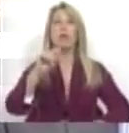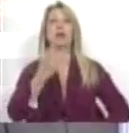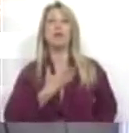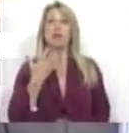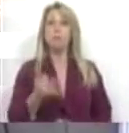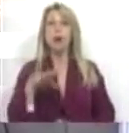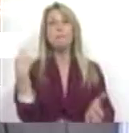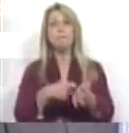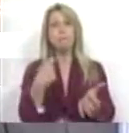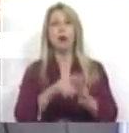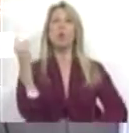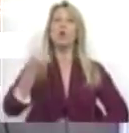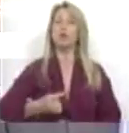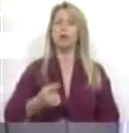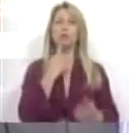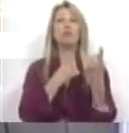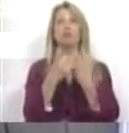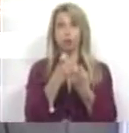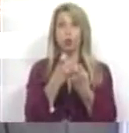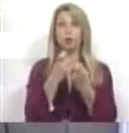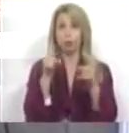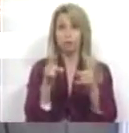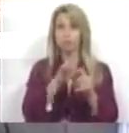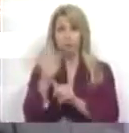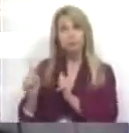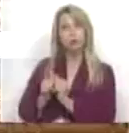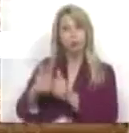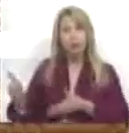A pergunta que lhe deixo é se contamos consigo para este caminho.